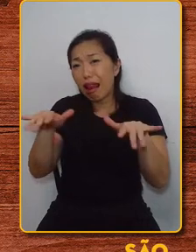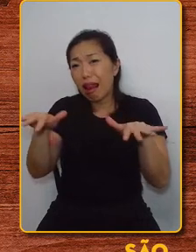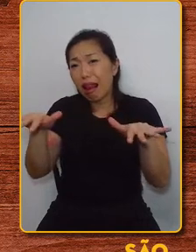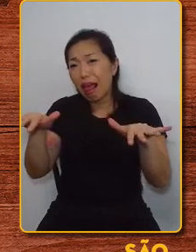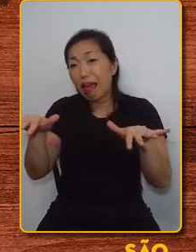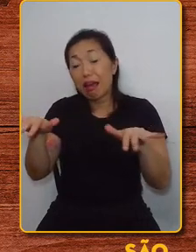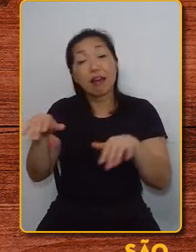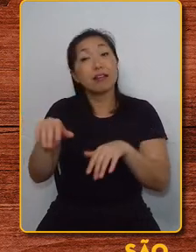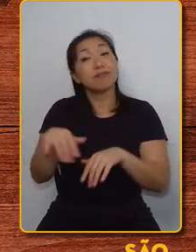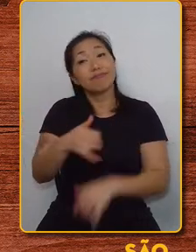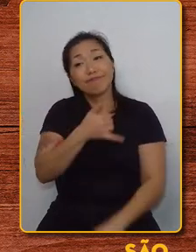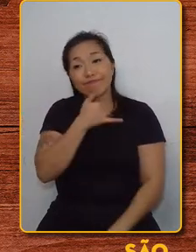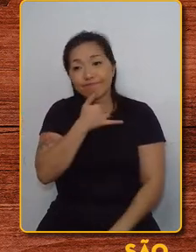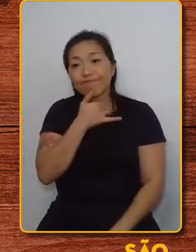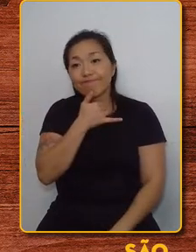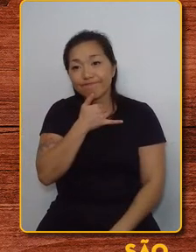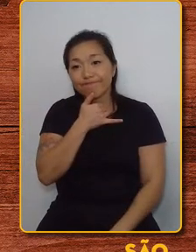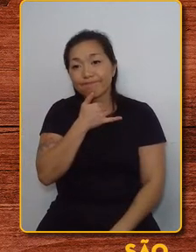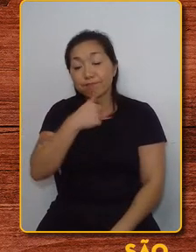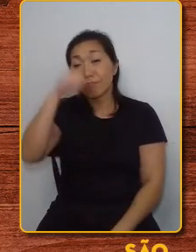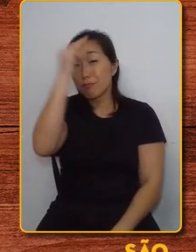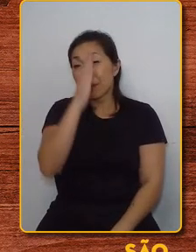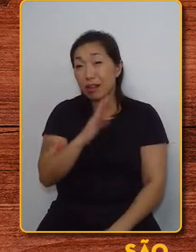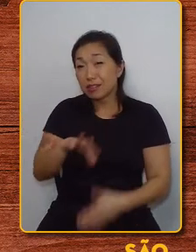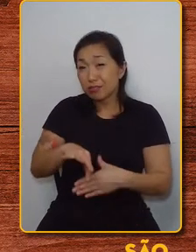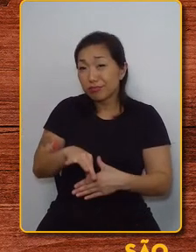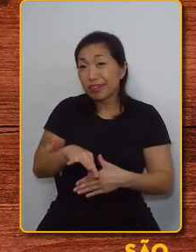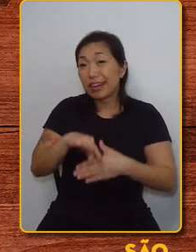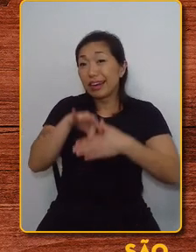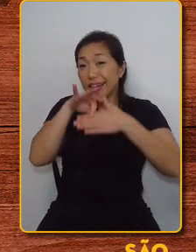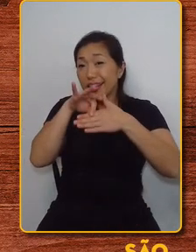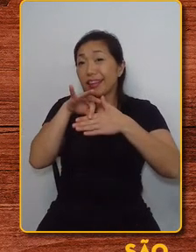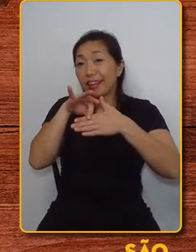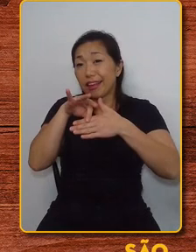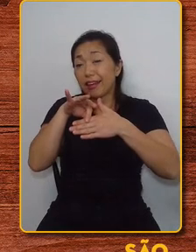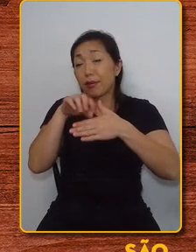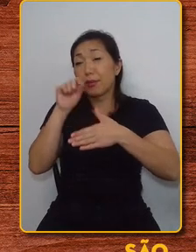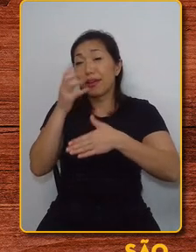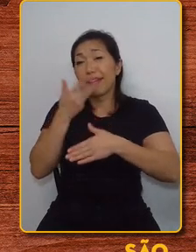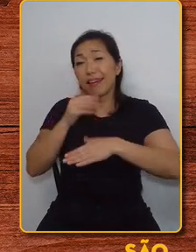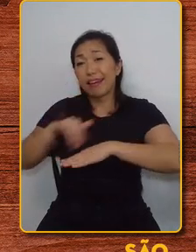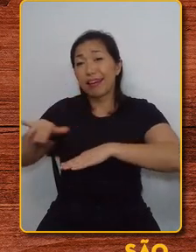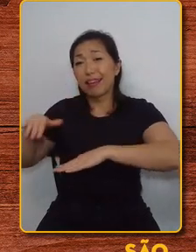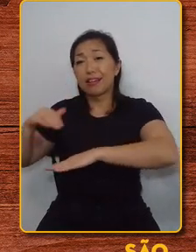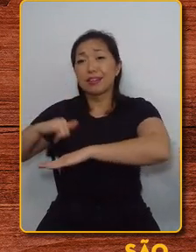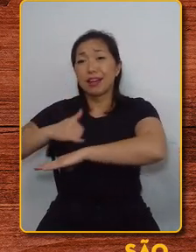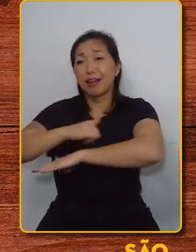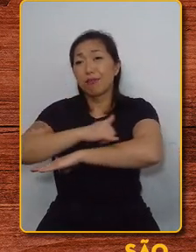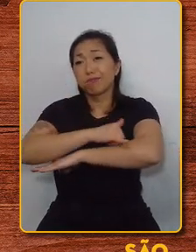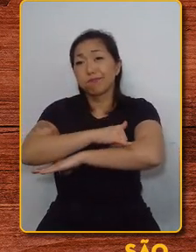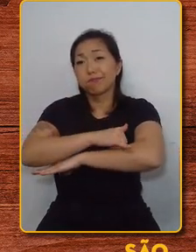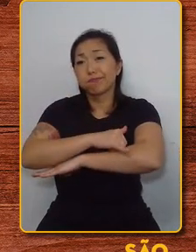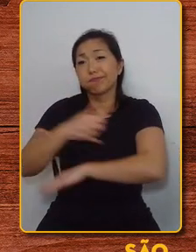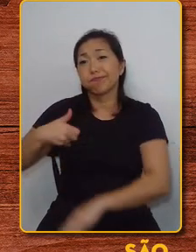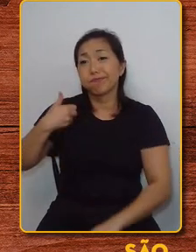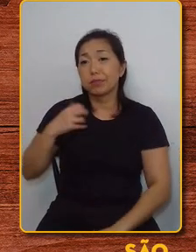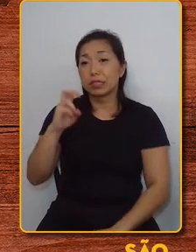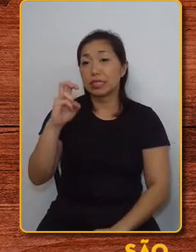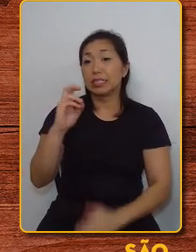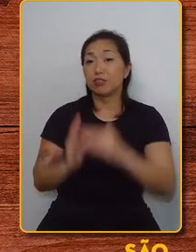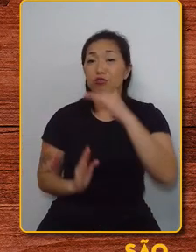líderes dessa epidemia de obesidade em crianças de até 5 anos de idade. Isso tem que ter uma